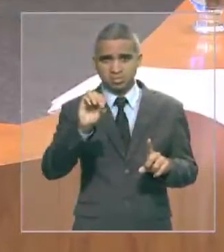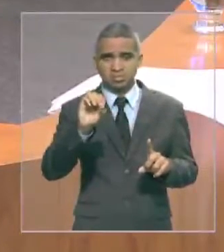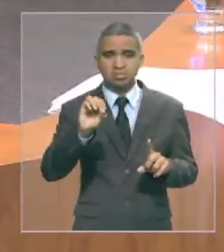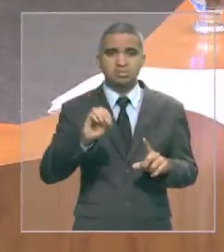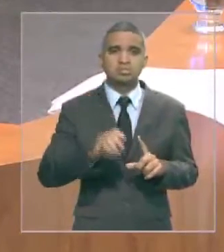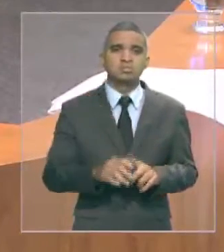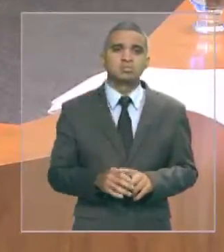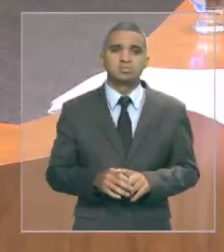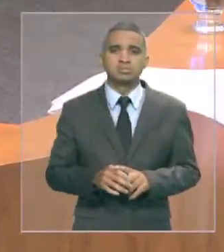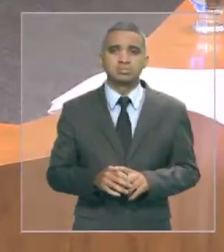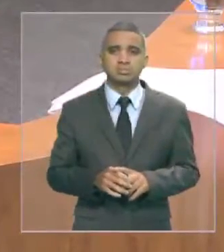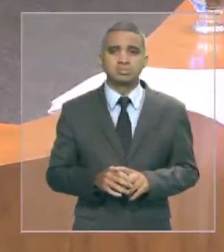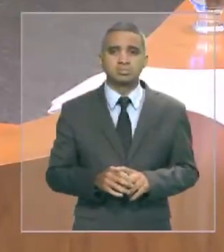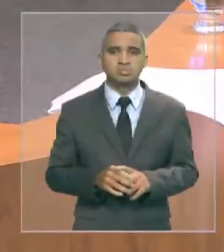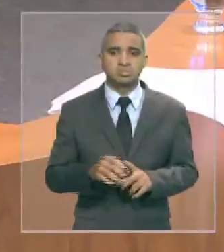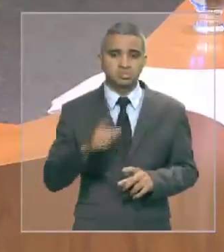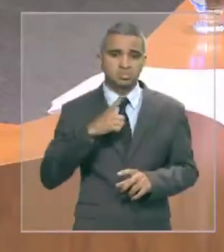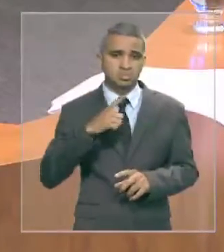mês que vem.